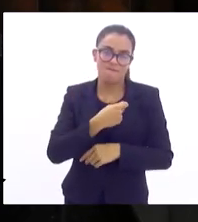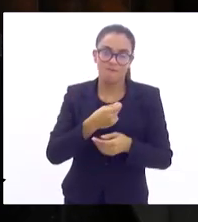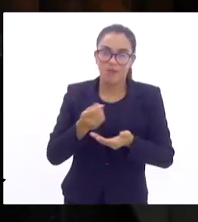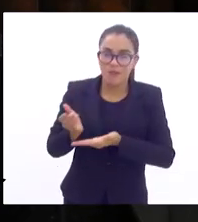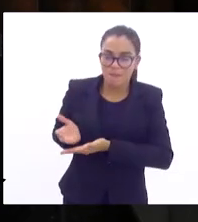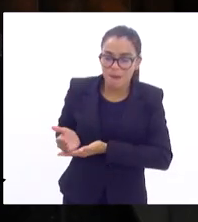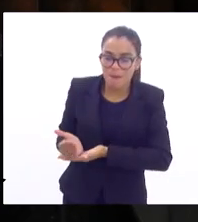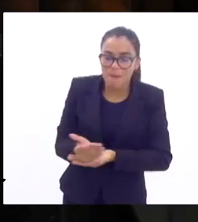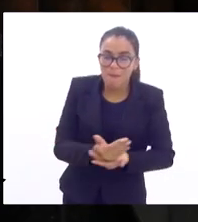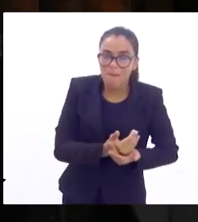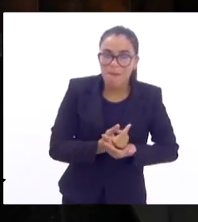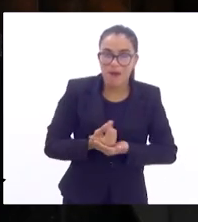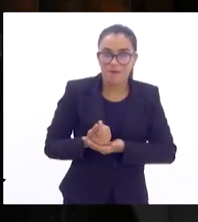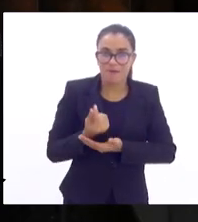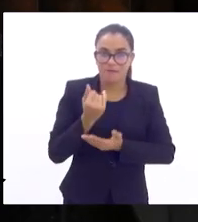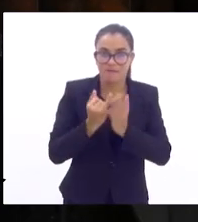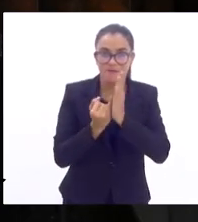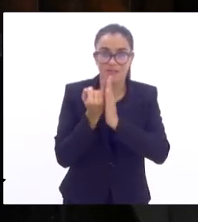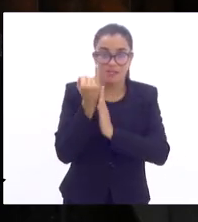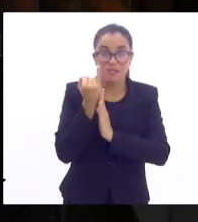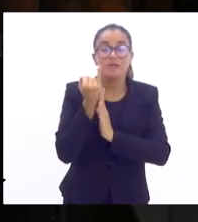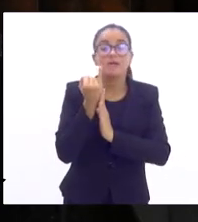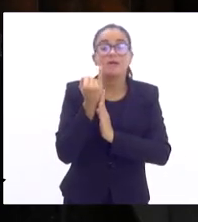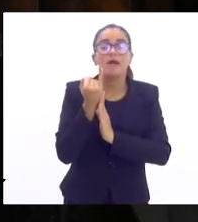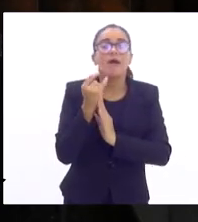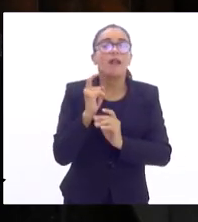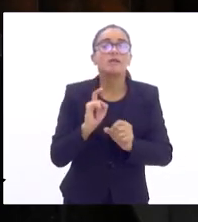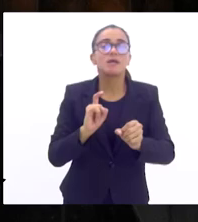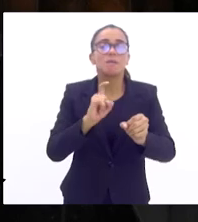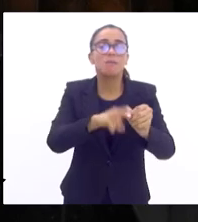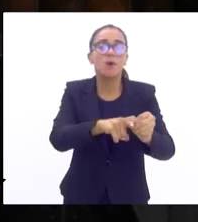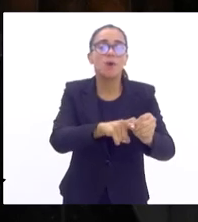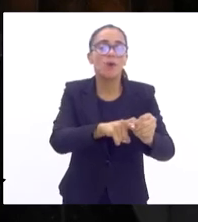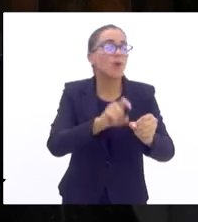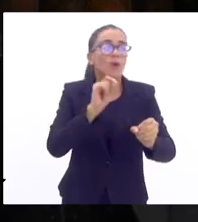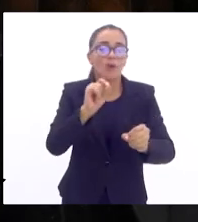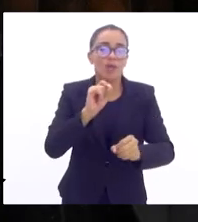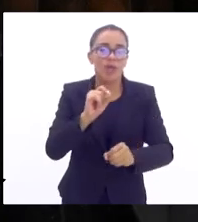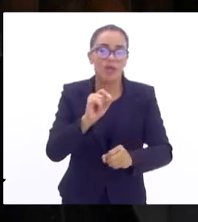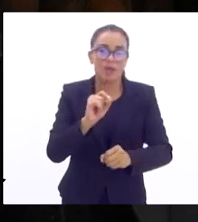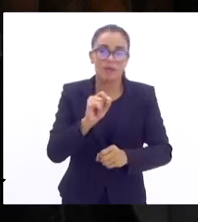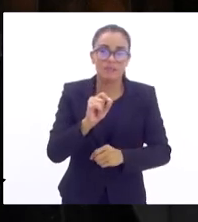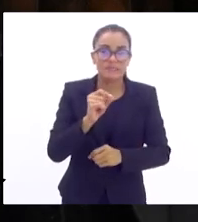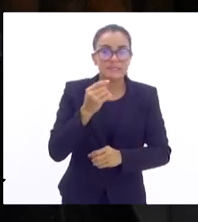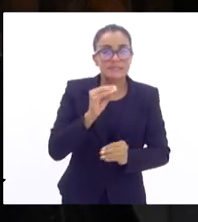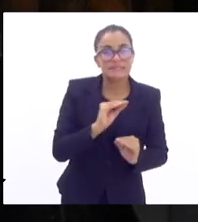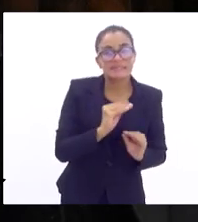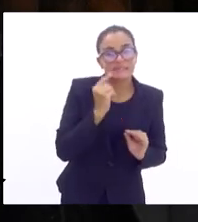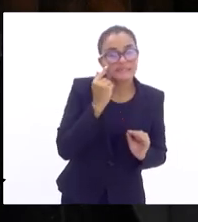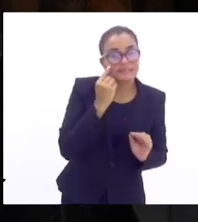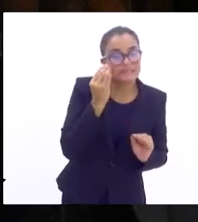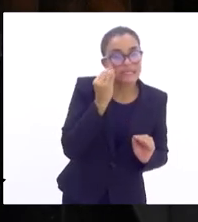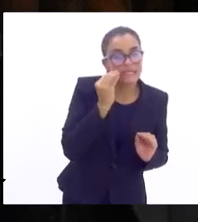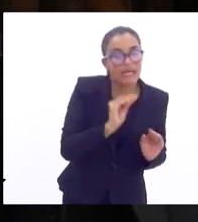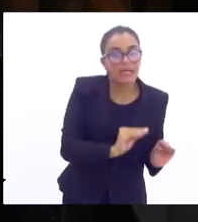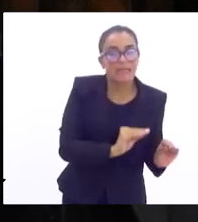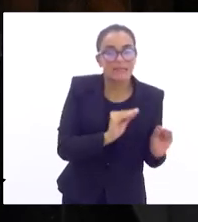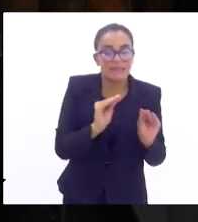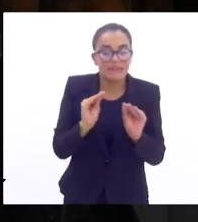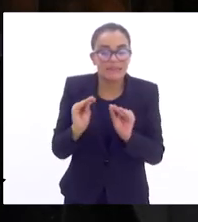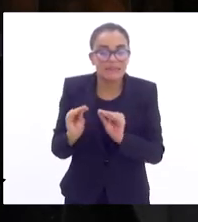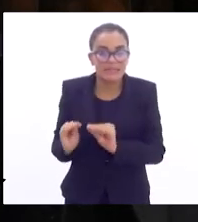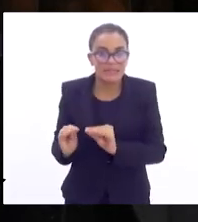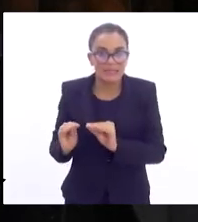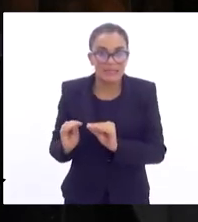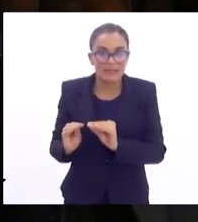se Ancora no sentido de postergar o pagamento do